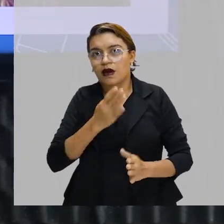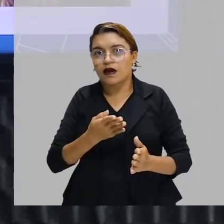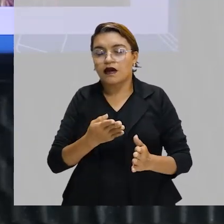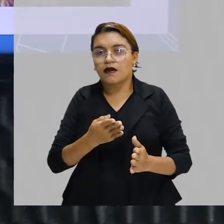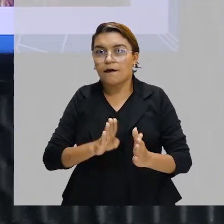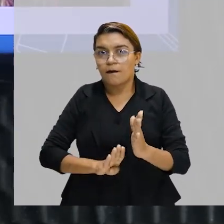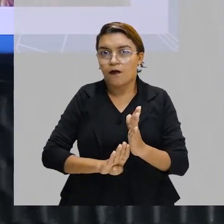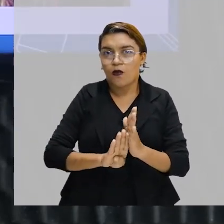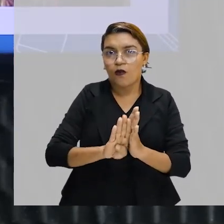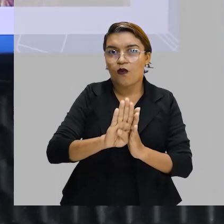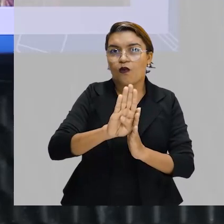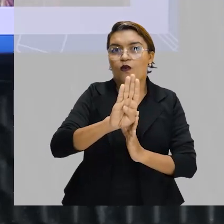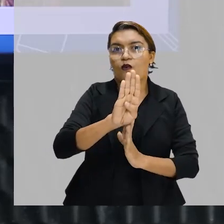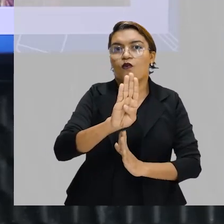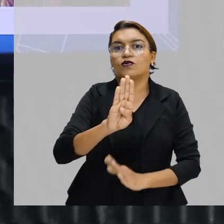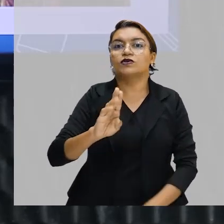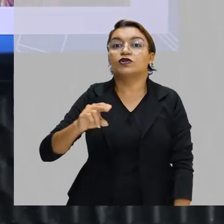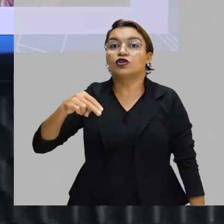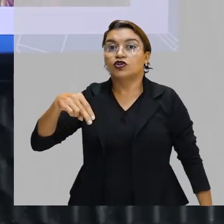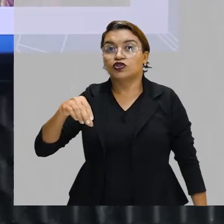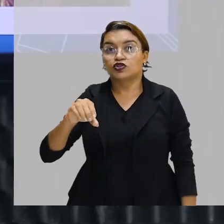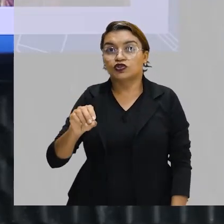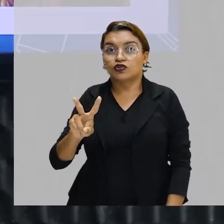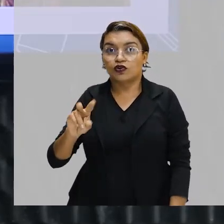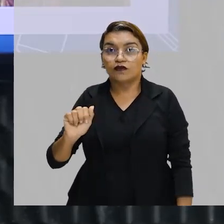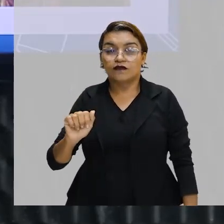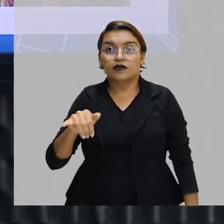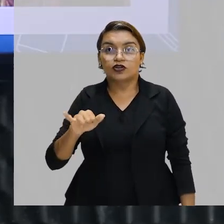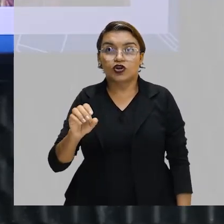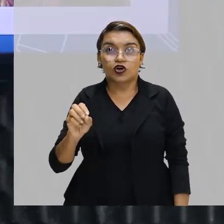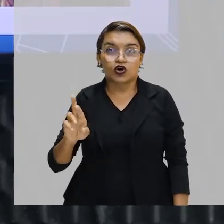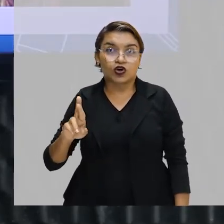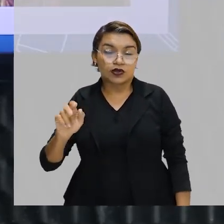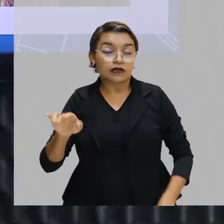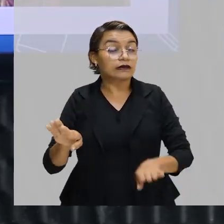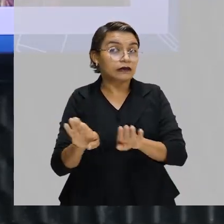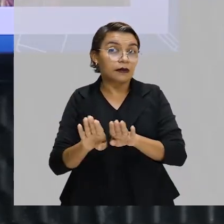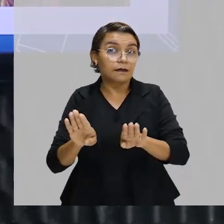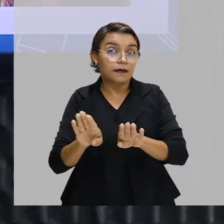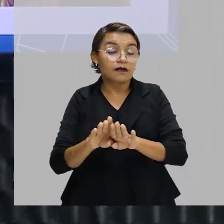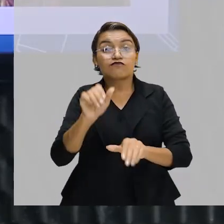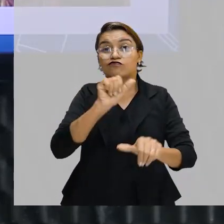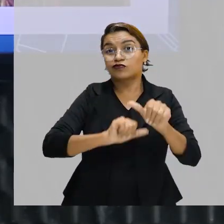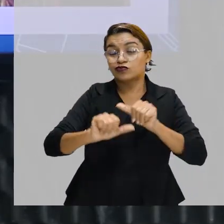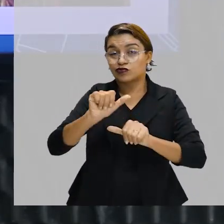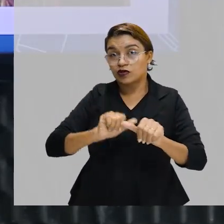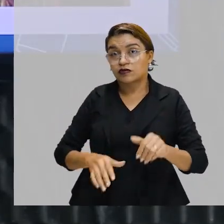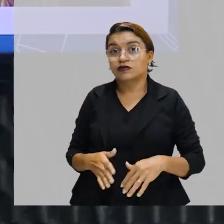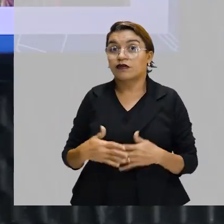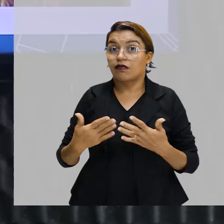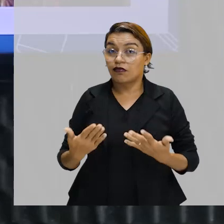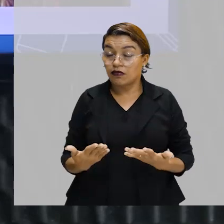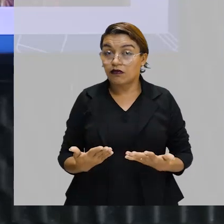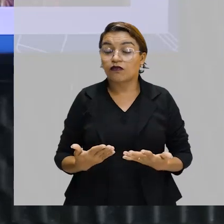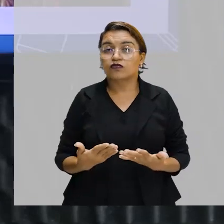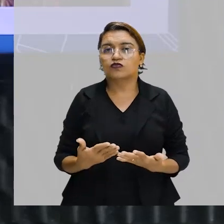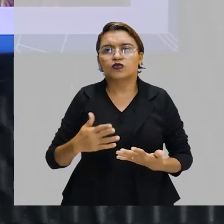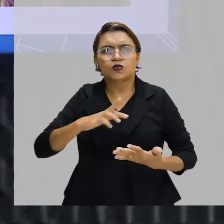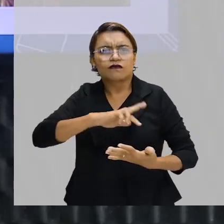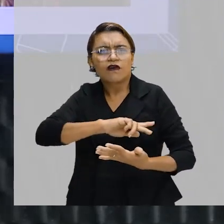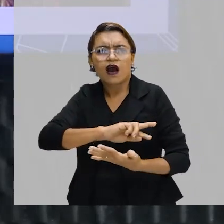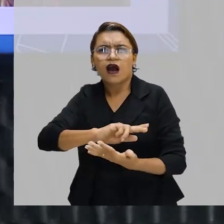o primeiro, por isso que se fala de crash, que é uma coisa que incide assim diretamente. Então, todos esses